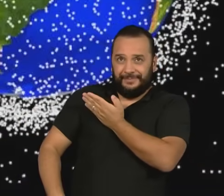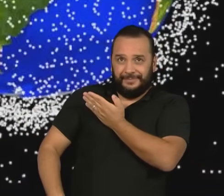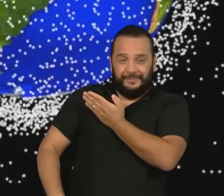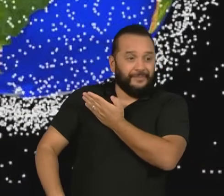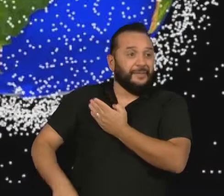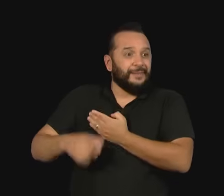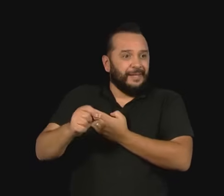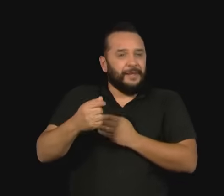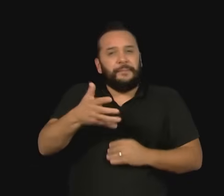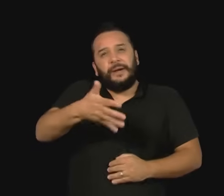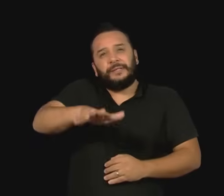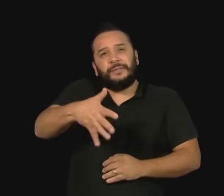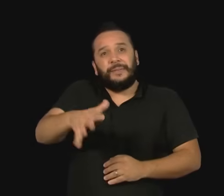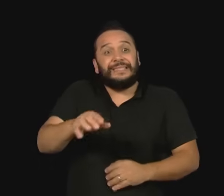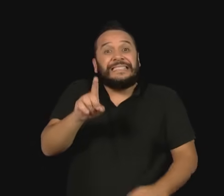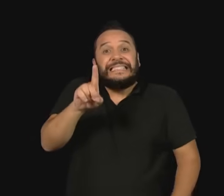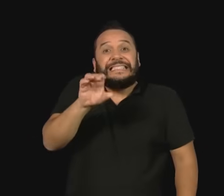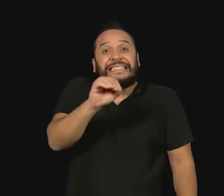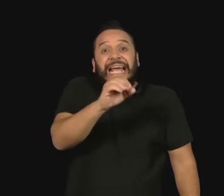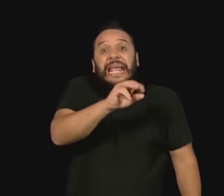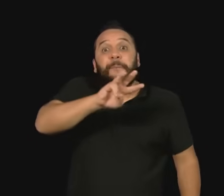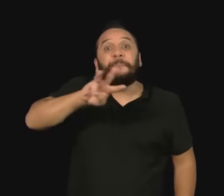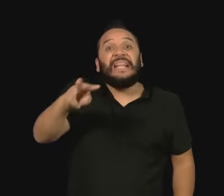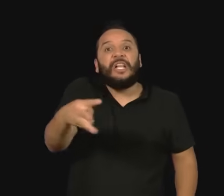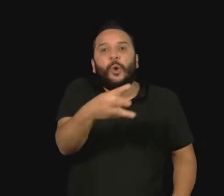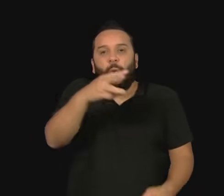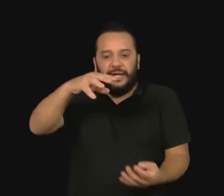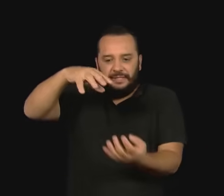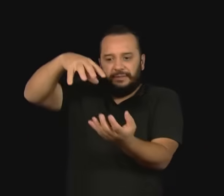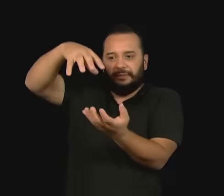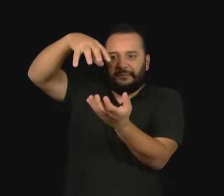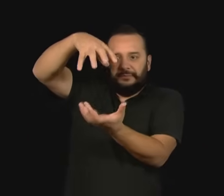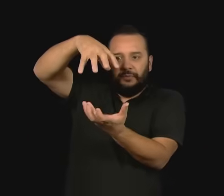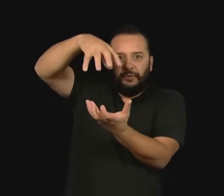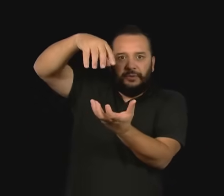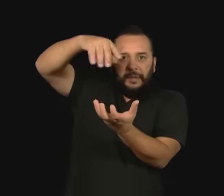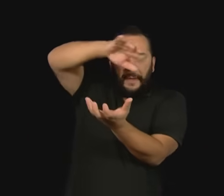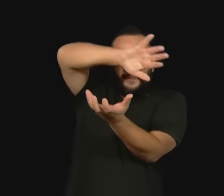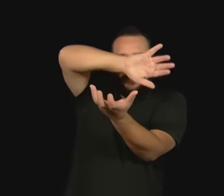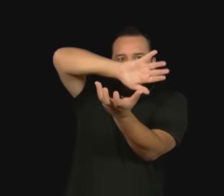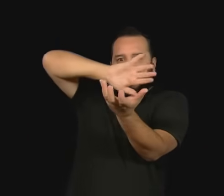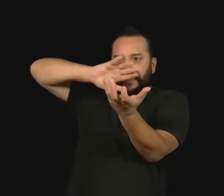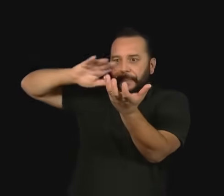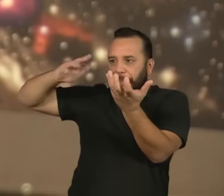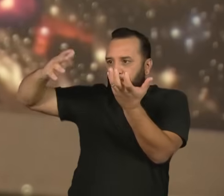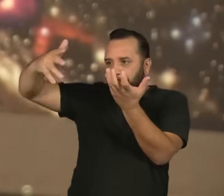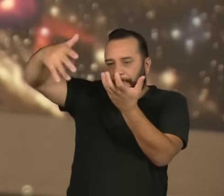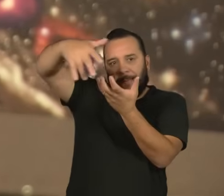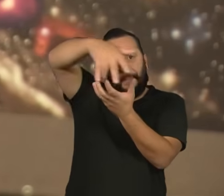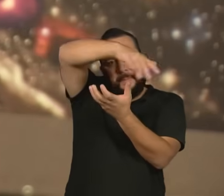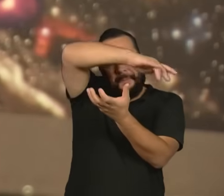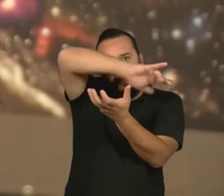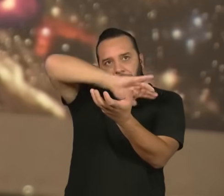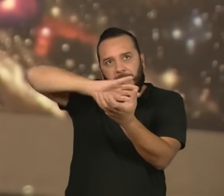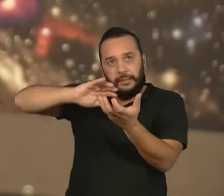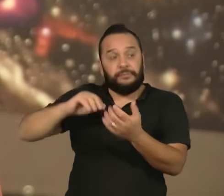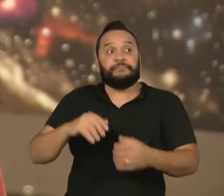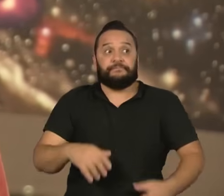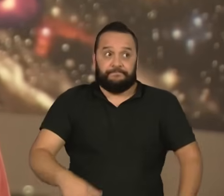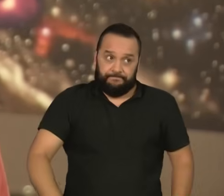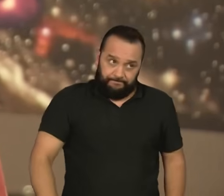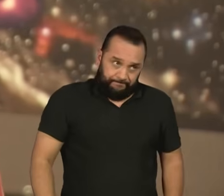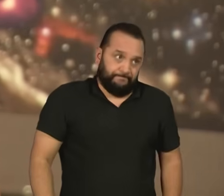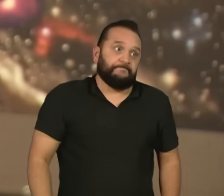NASA é de que mais de 100 milhões de objetos pairem em torno do planeta. O número de